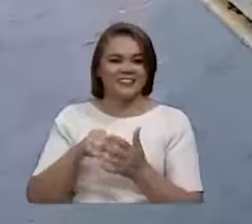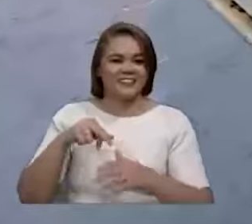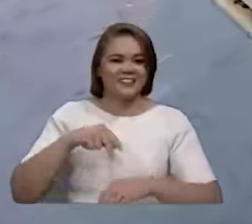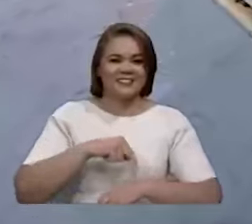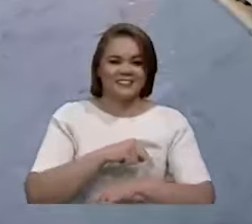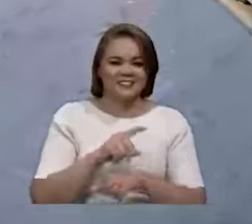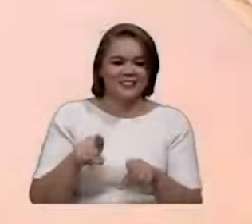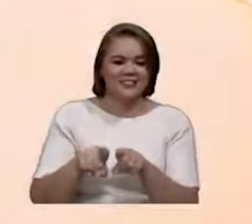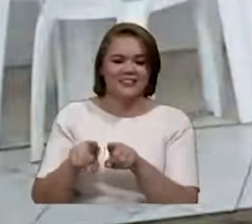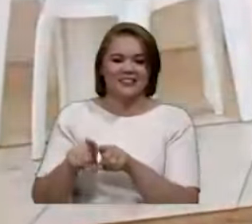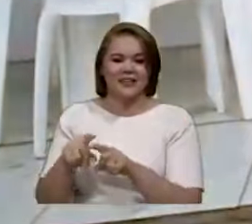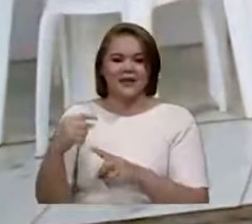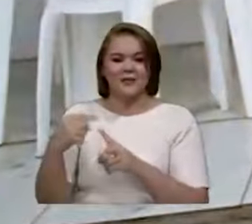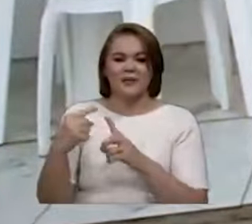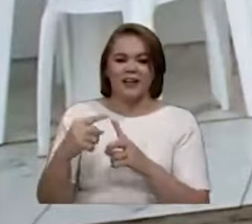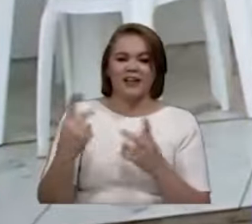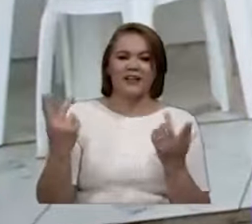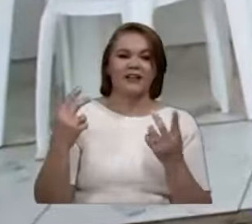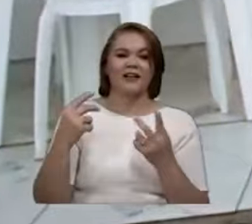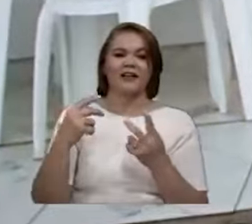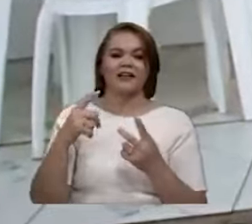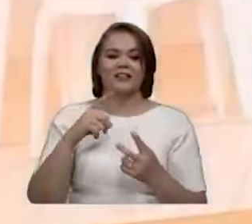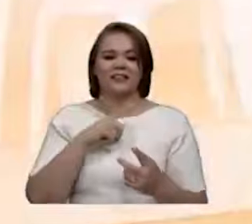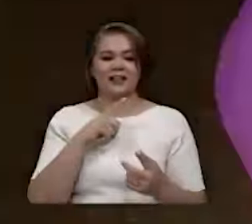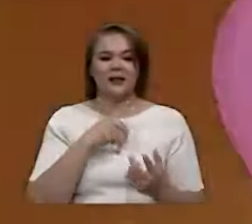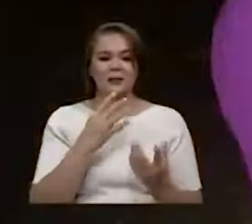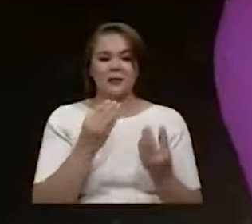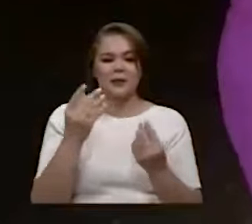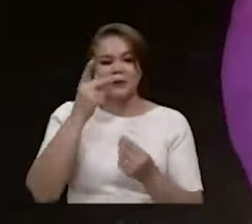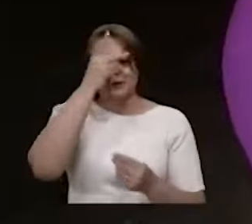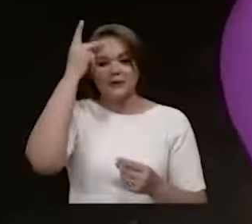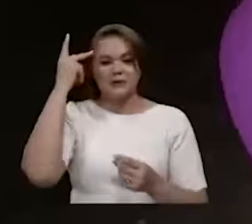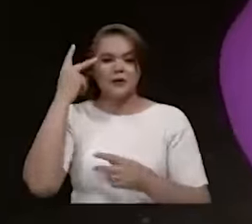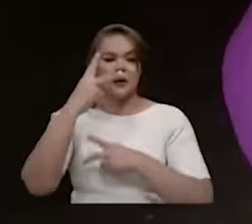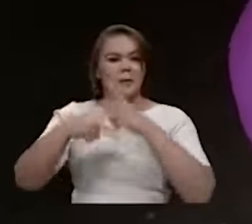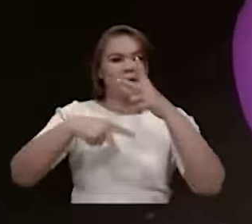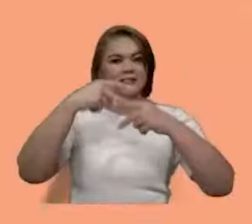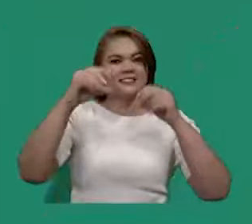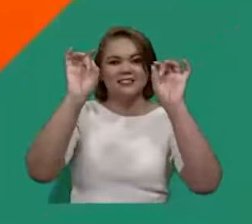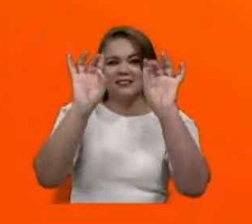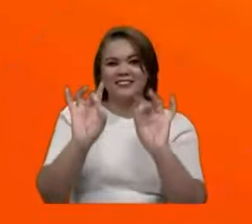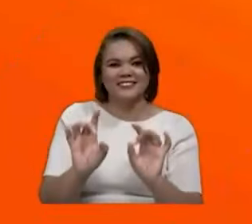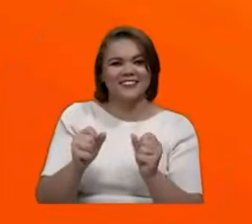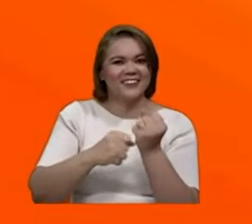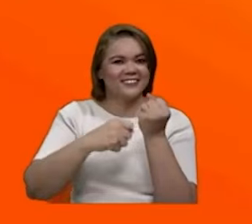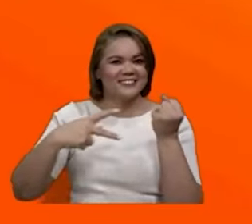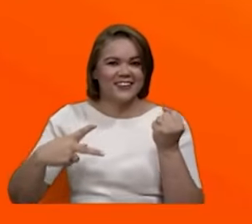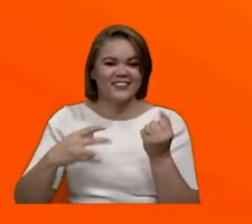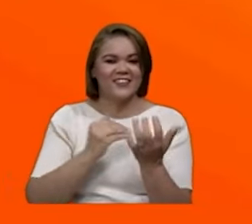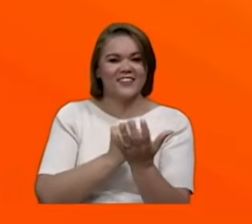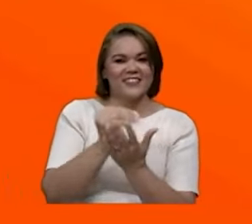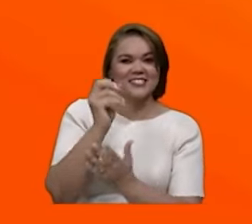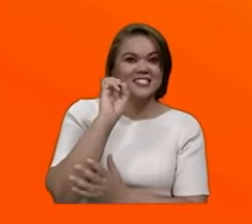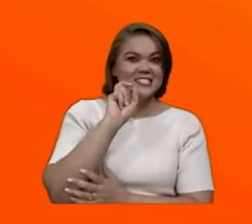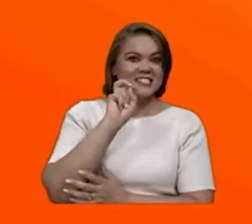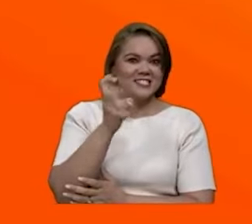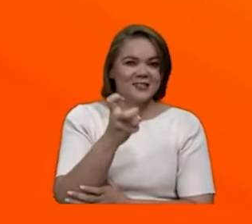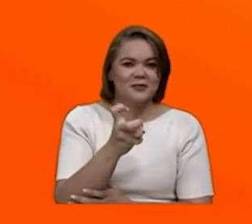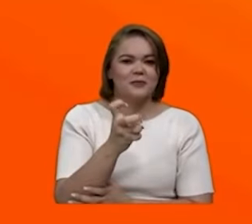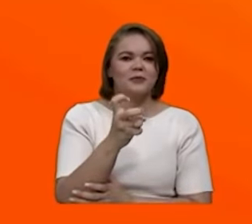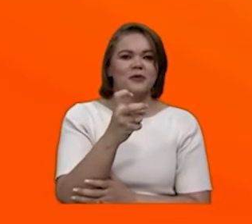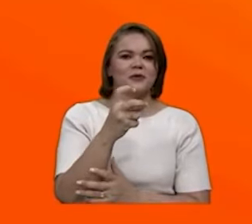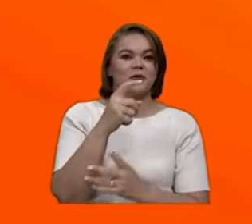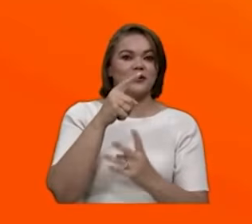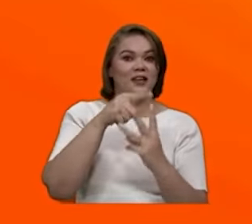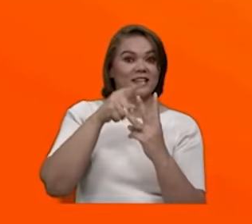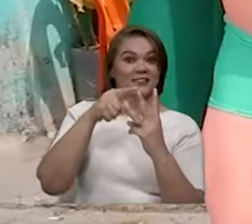gente feliz. Isso mesmo, os contemplados dos prêmios especiais do Caju Cap. Começando com 5 mil que foi dividido para